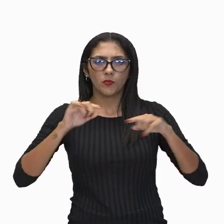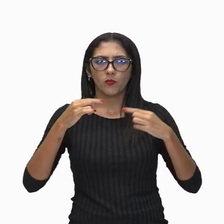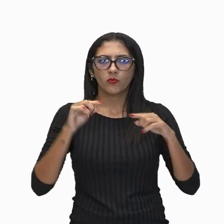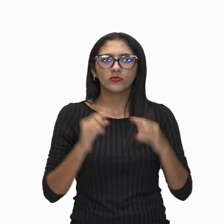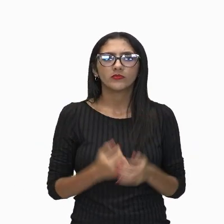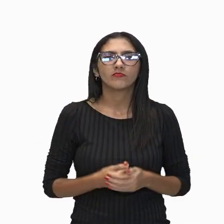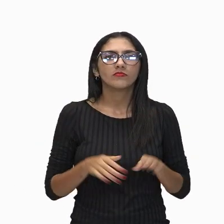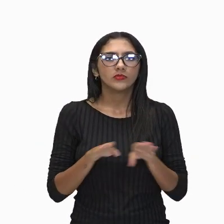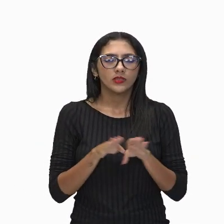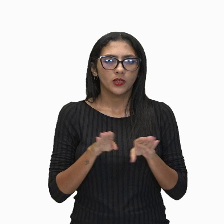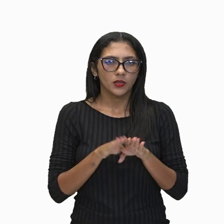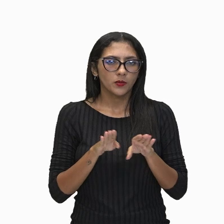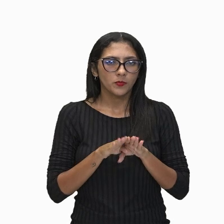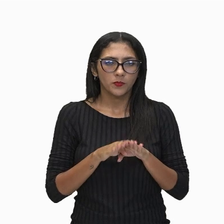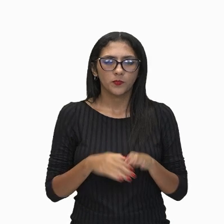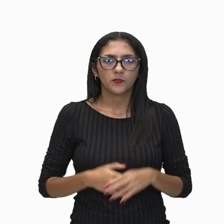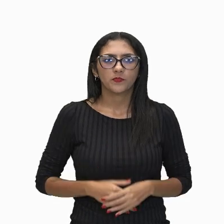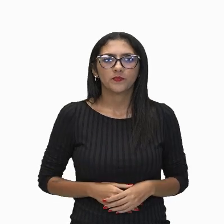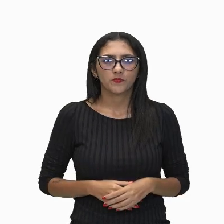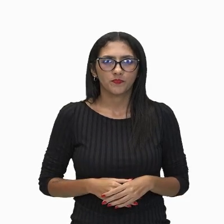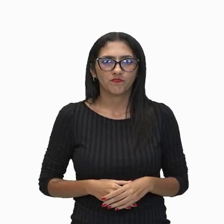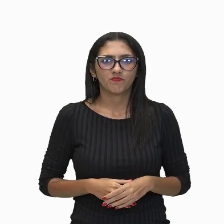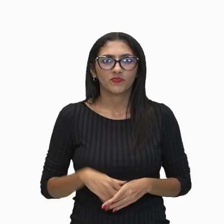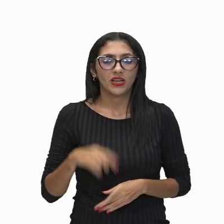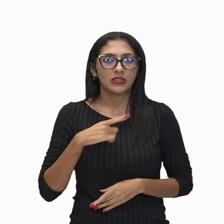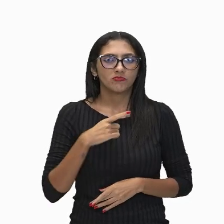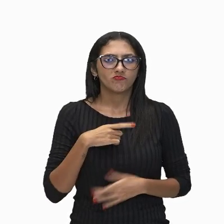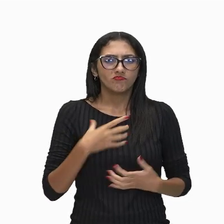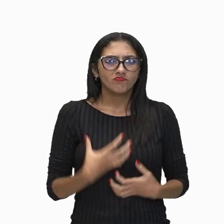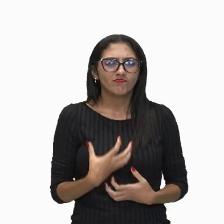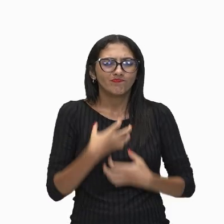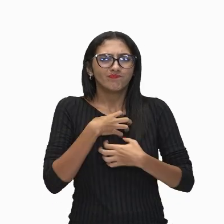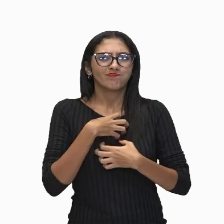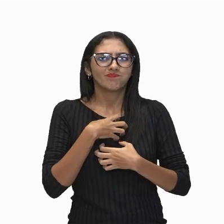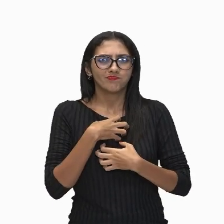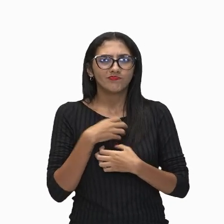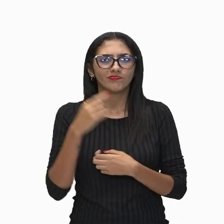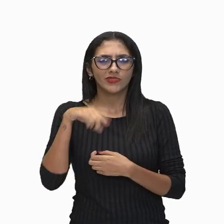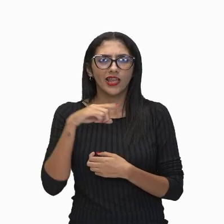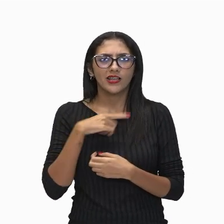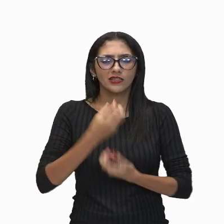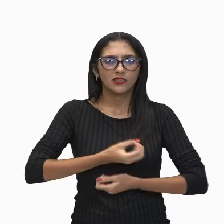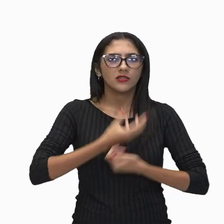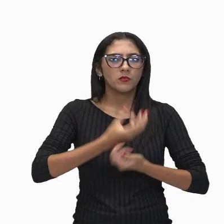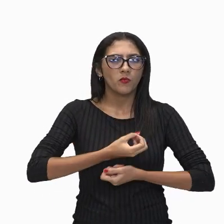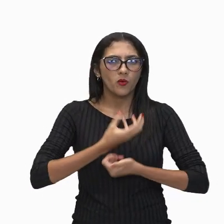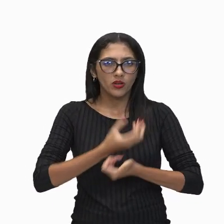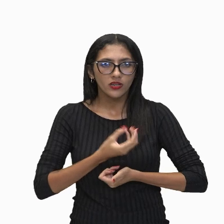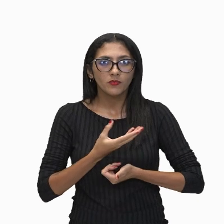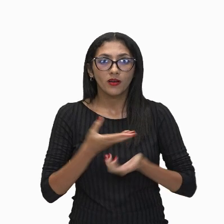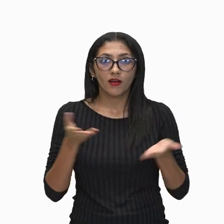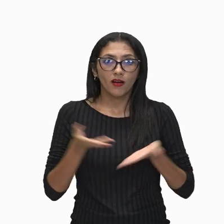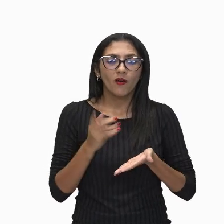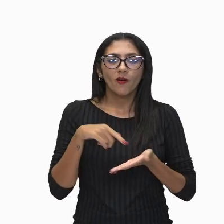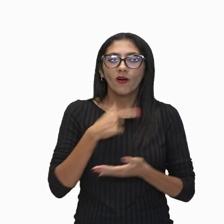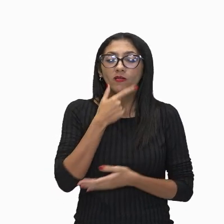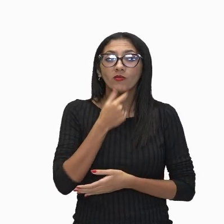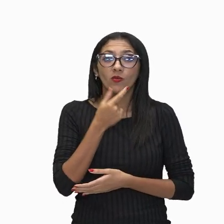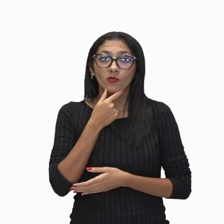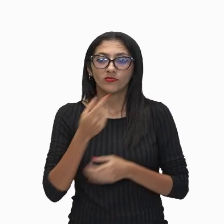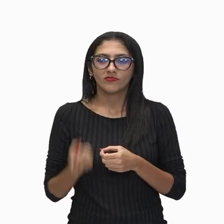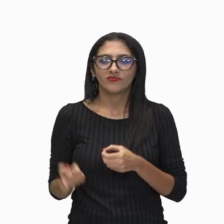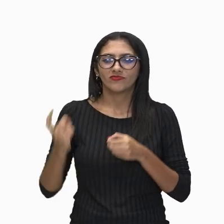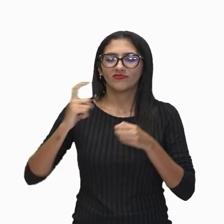editora Civilização Brasileira. O impacto causado pela publicação do poema faz com que ele volte, ou seja, Ferreira Goulart